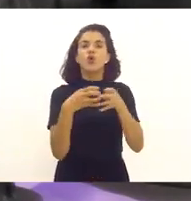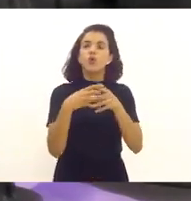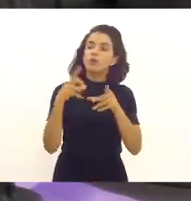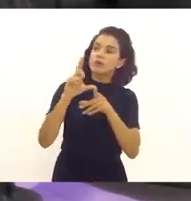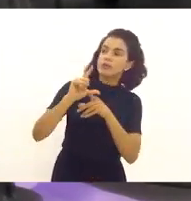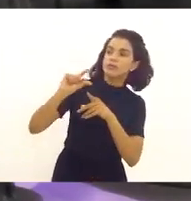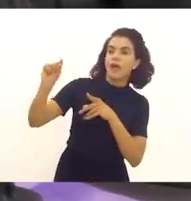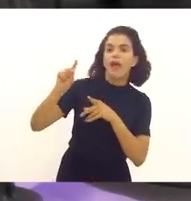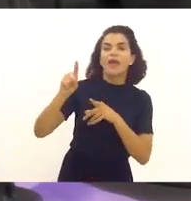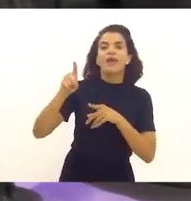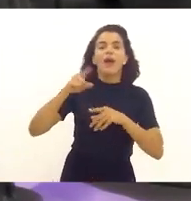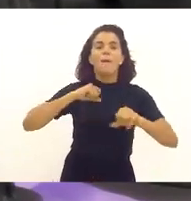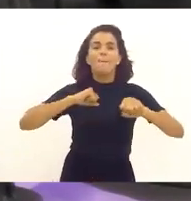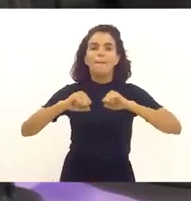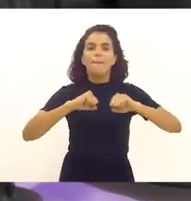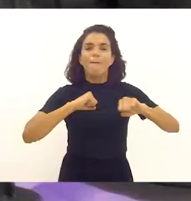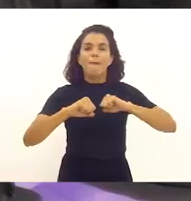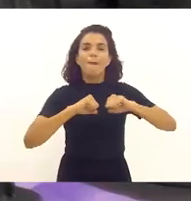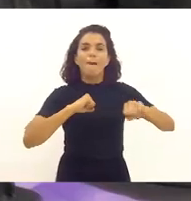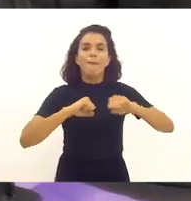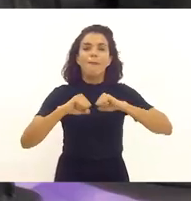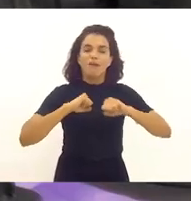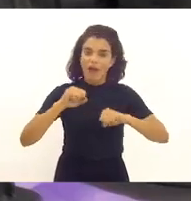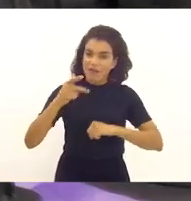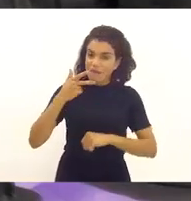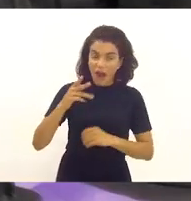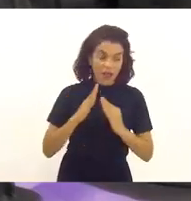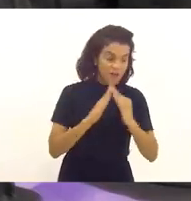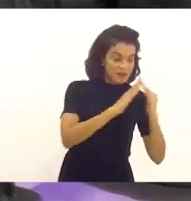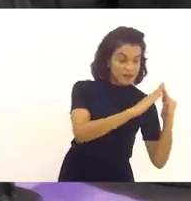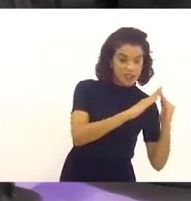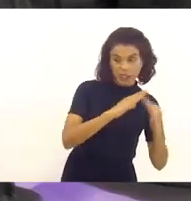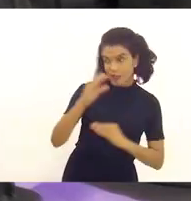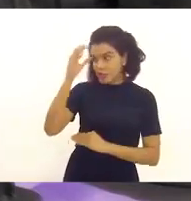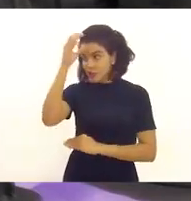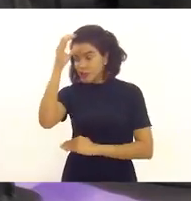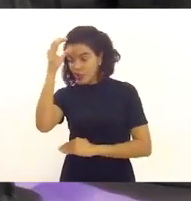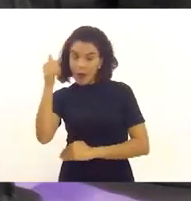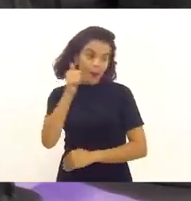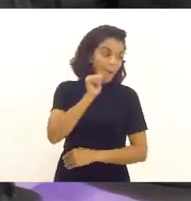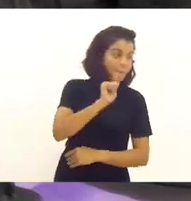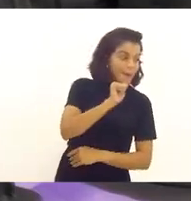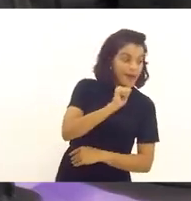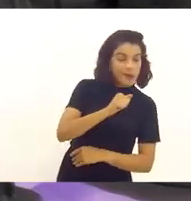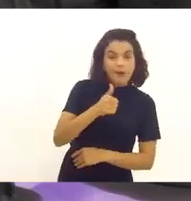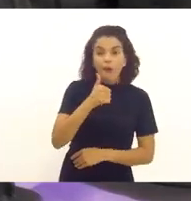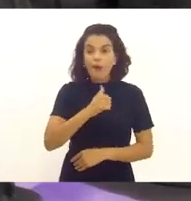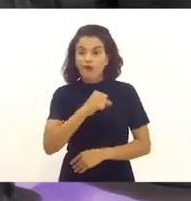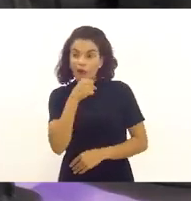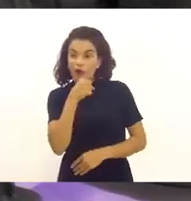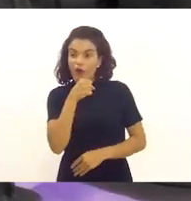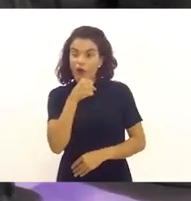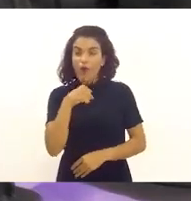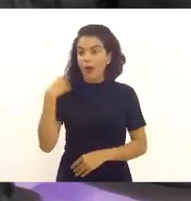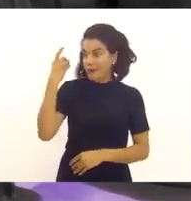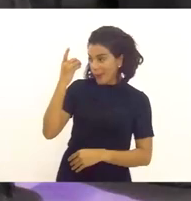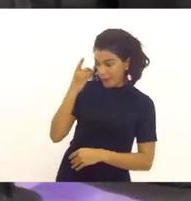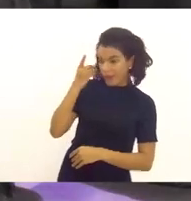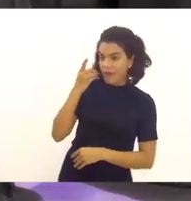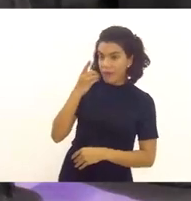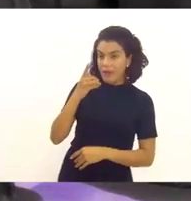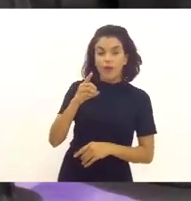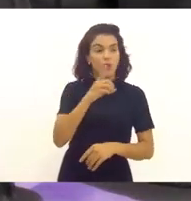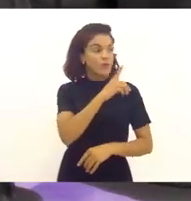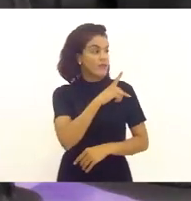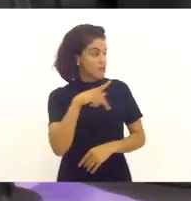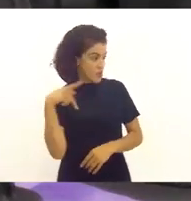levar lá fora e e falar isso com a nossa vizinha com a nossa tia com a nossa mãe com a nossa com as nossas deputadas com